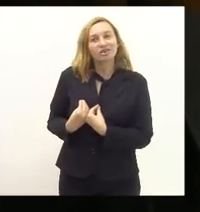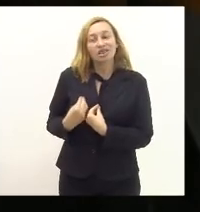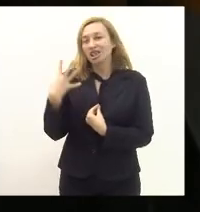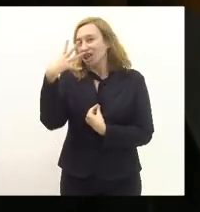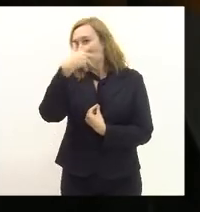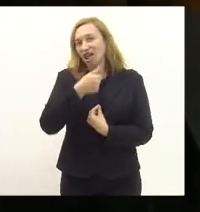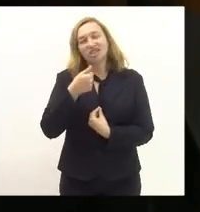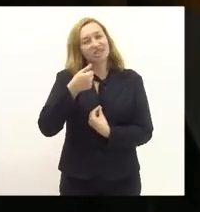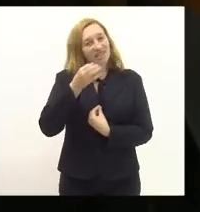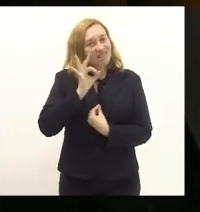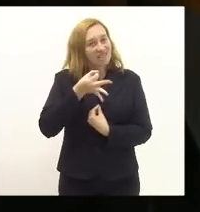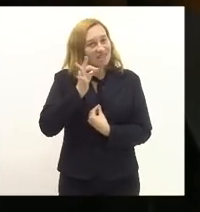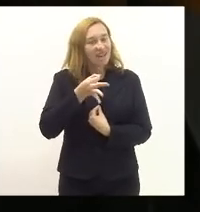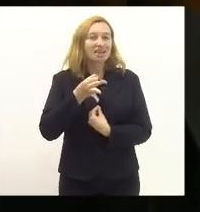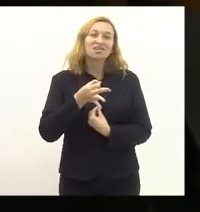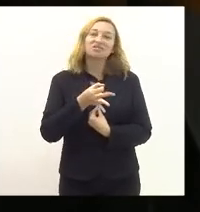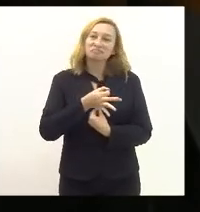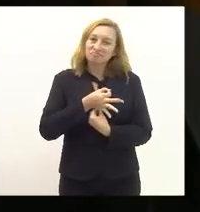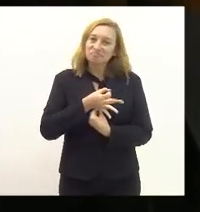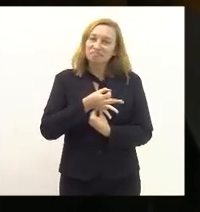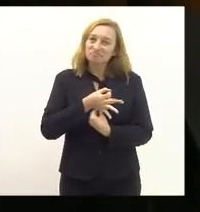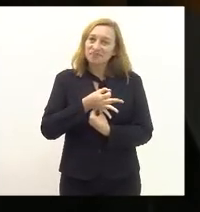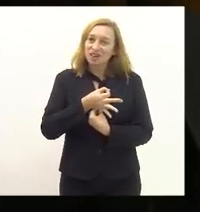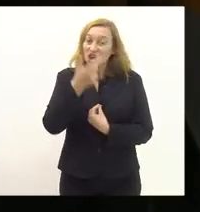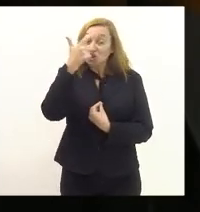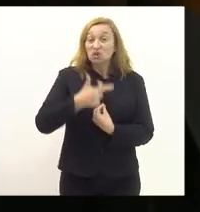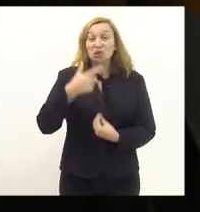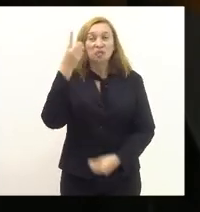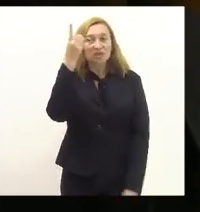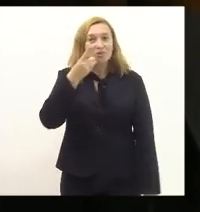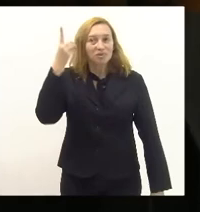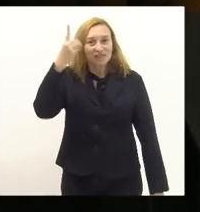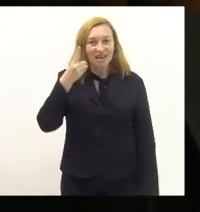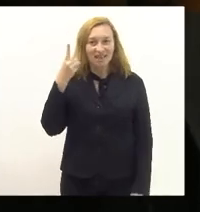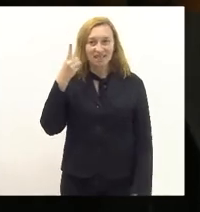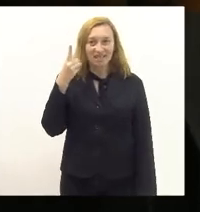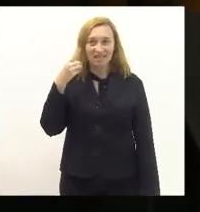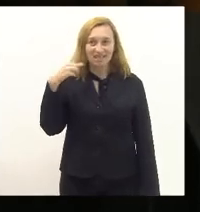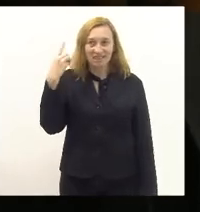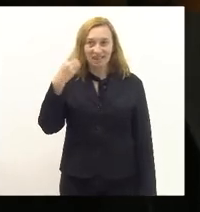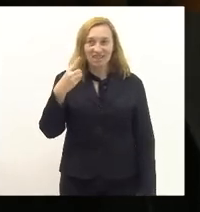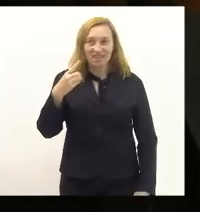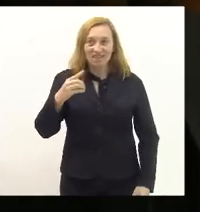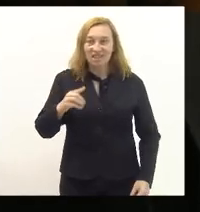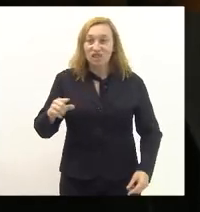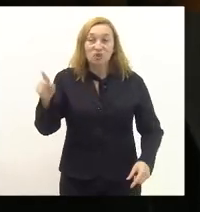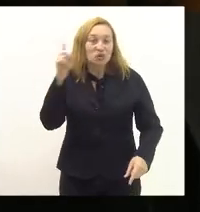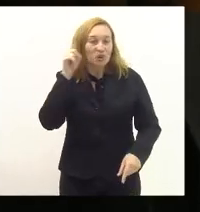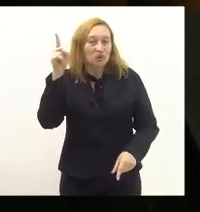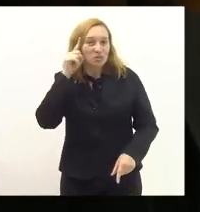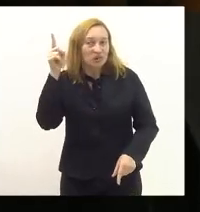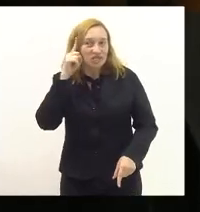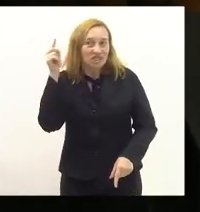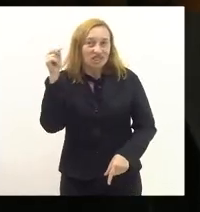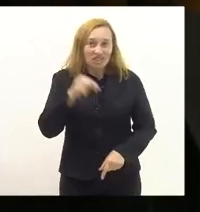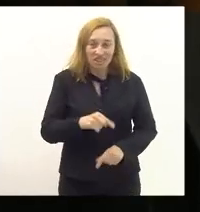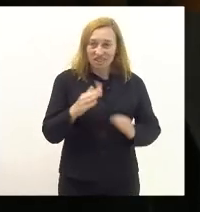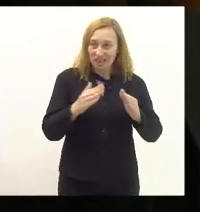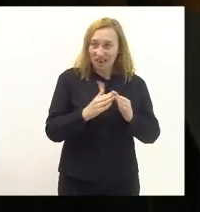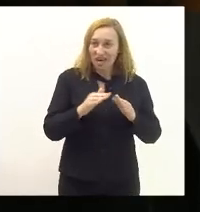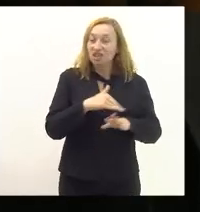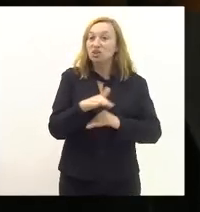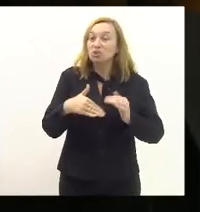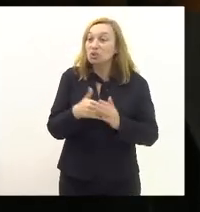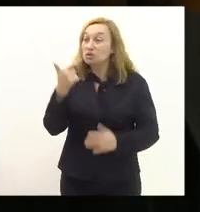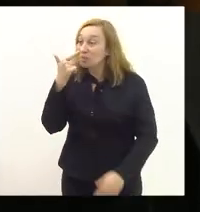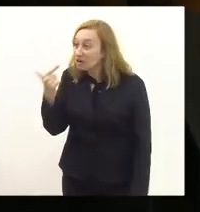linda e positiva possível. Sou uma deputada parlamentar atuante nesta casa e meus pares podem